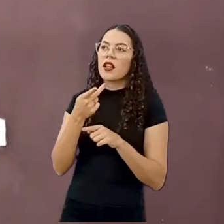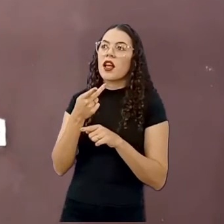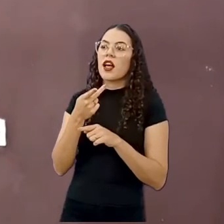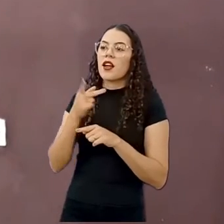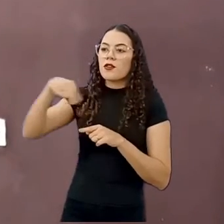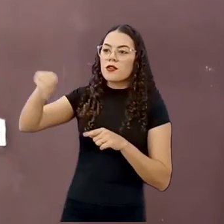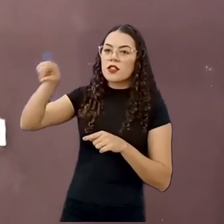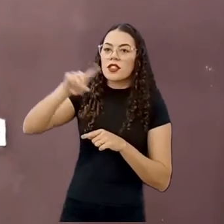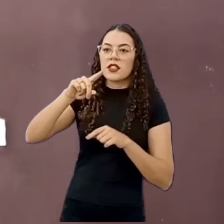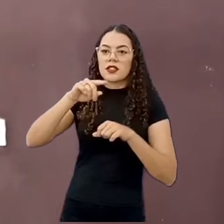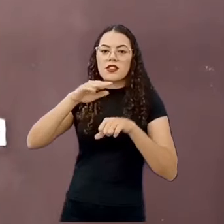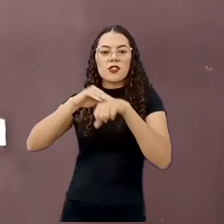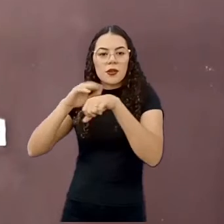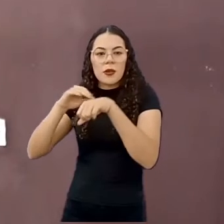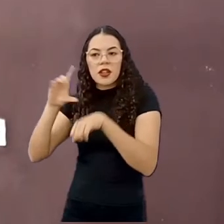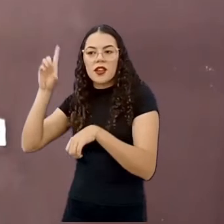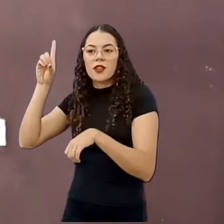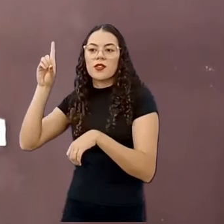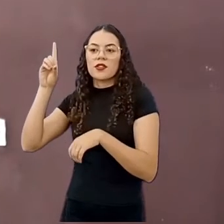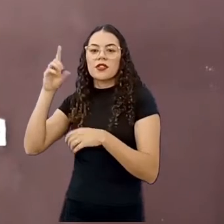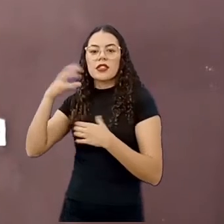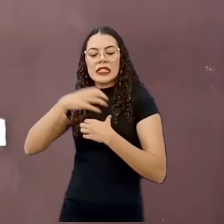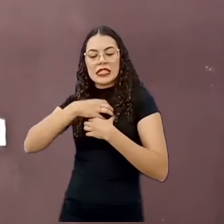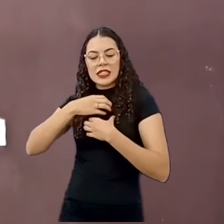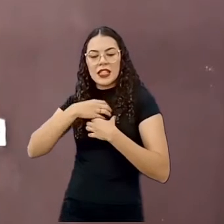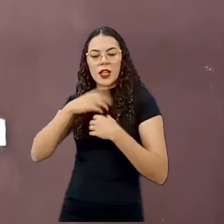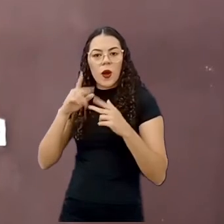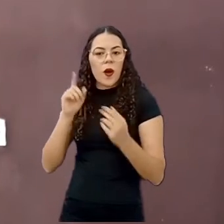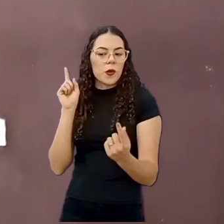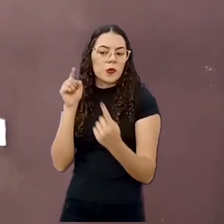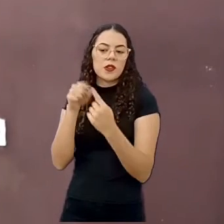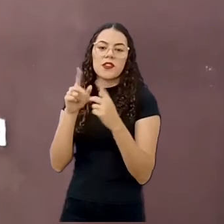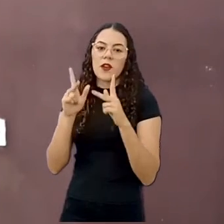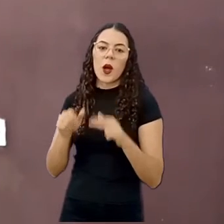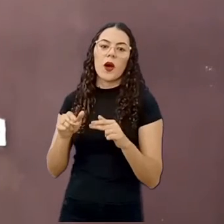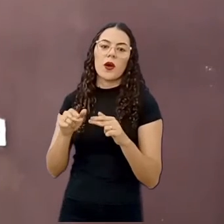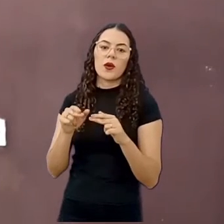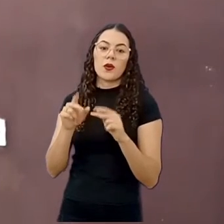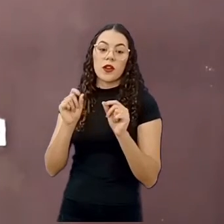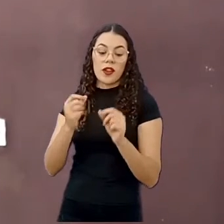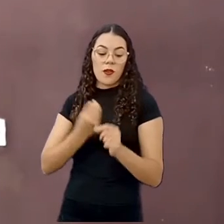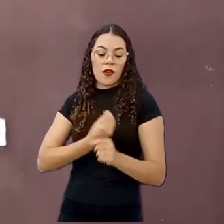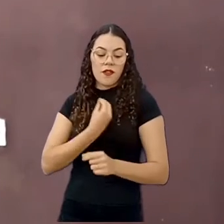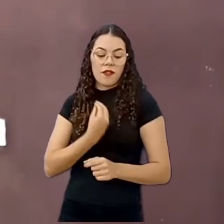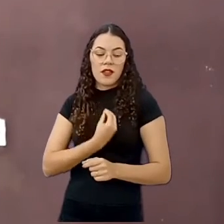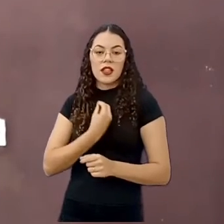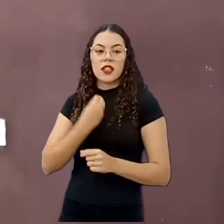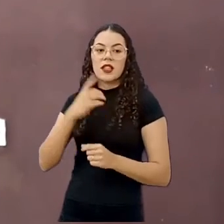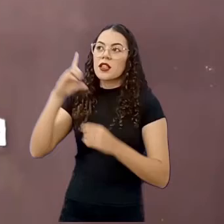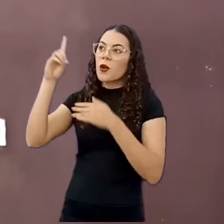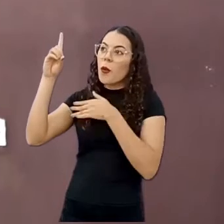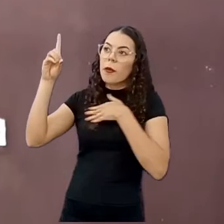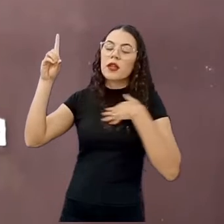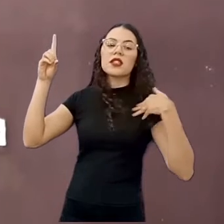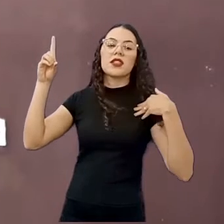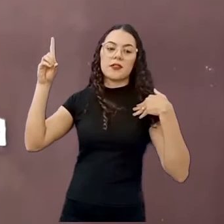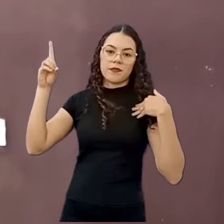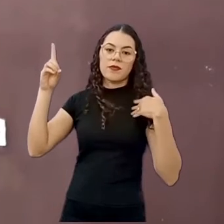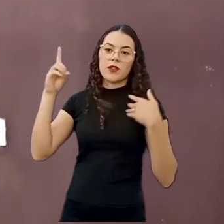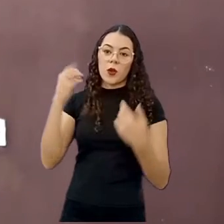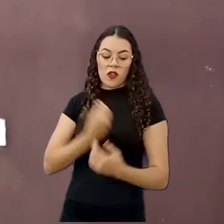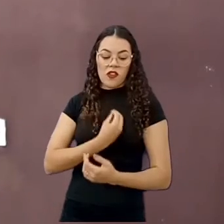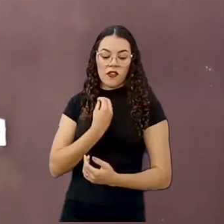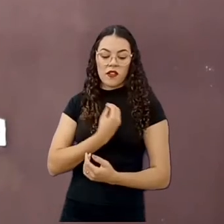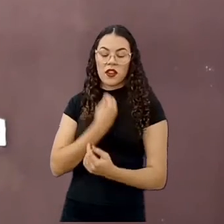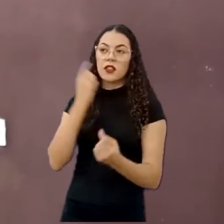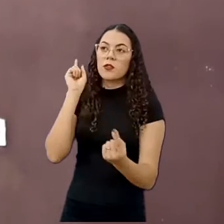aqui, chamados pelo Senhor, têm esse mesmo sentimento, têm esse mesmo objetivo, de realmente viver uma vida que o agrade, uma vida de acordo